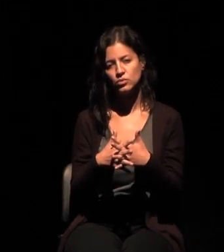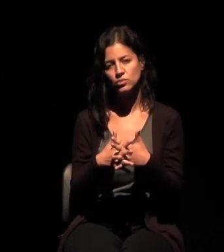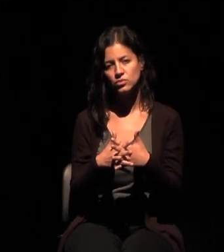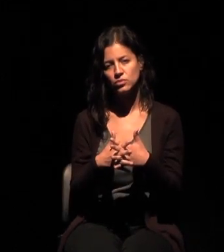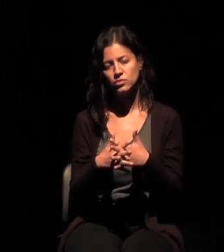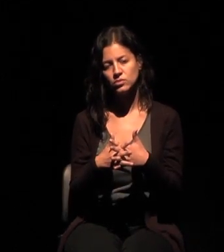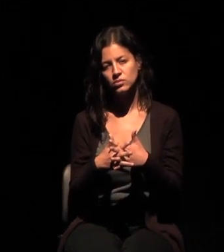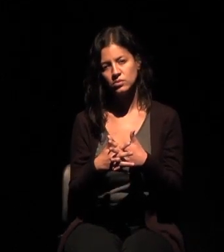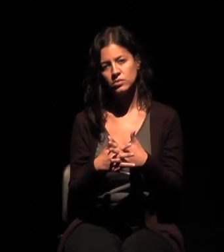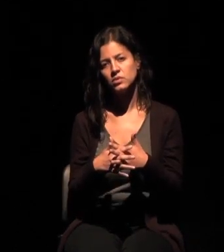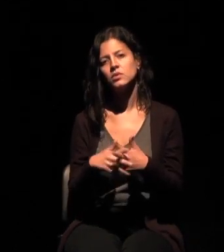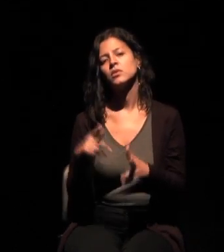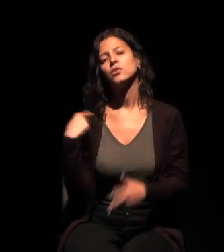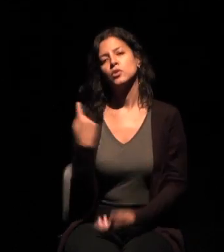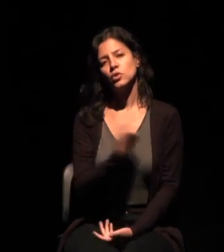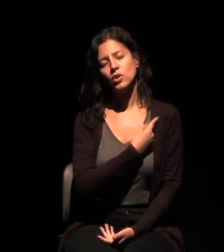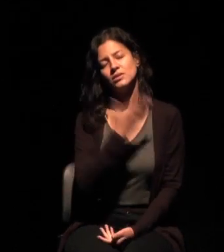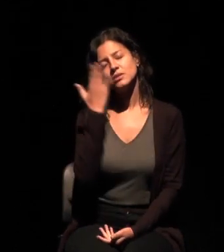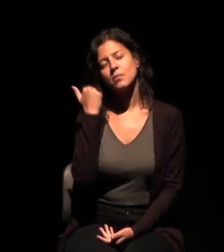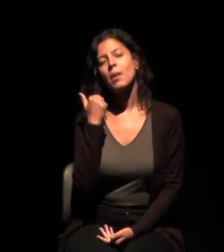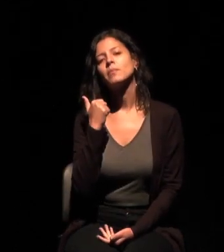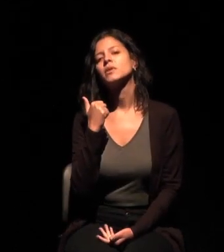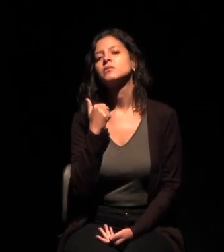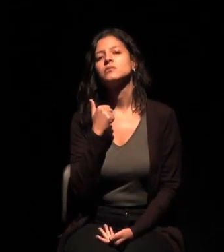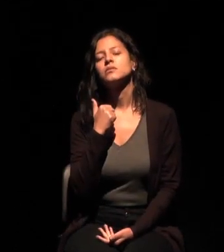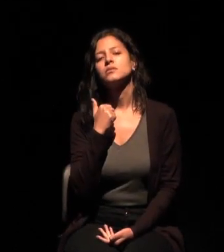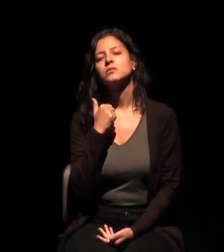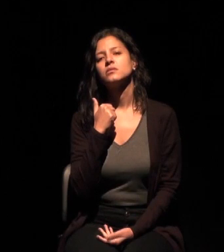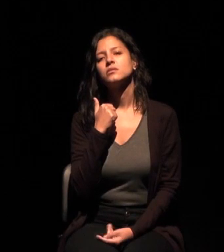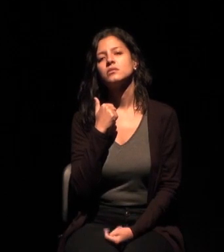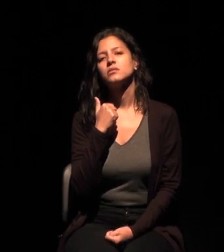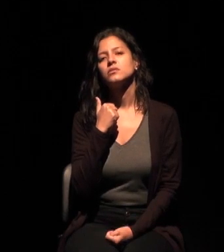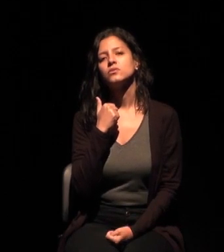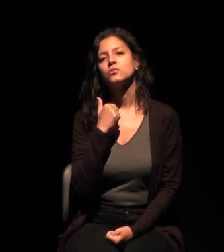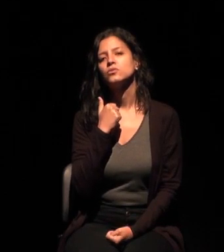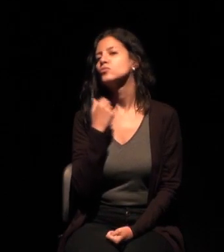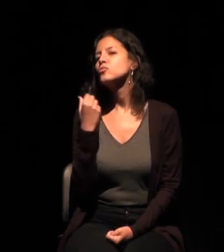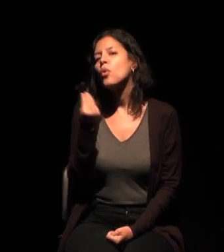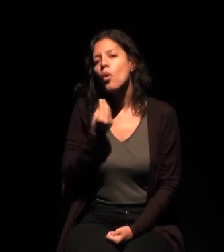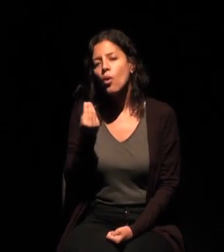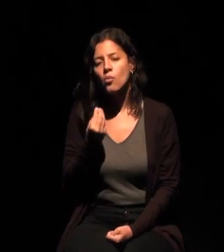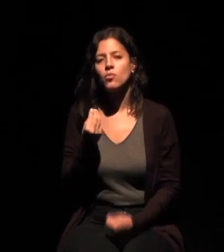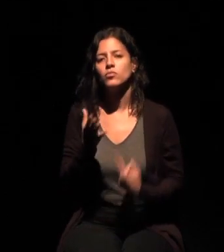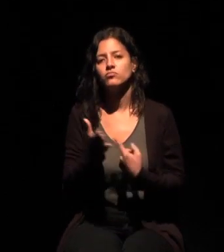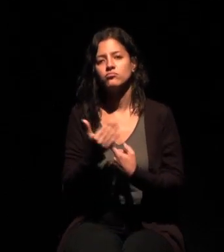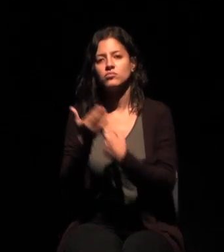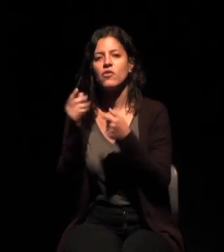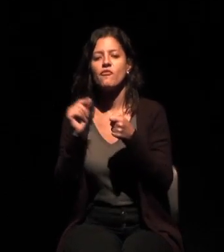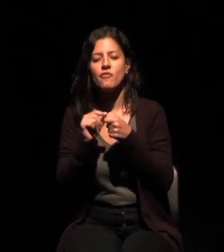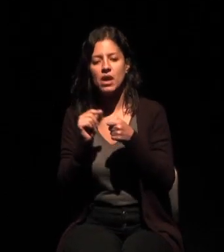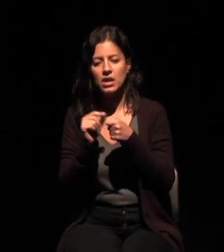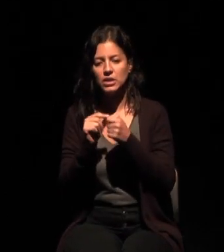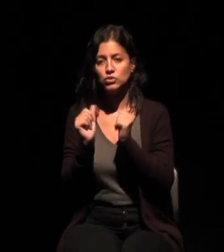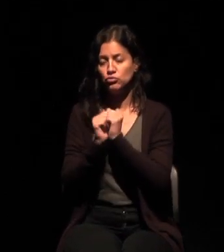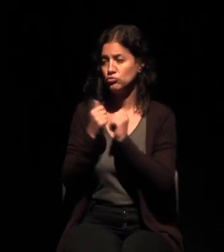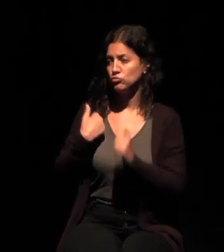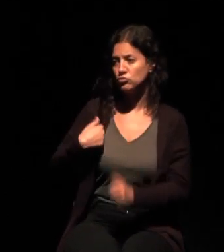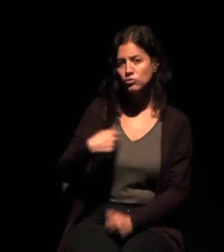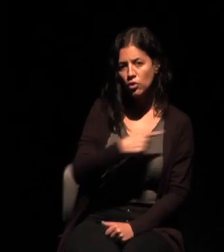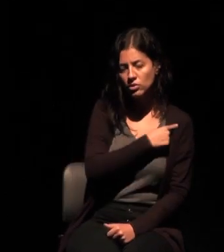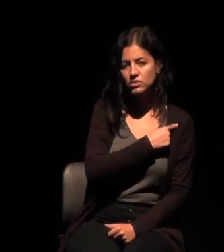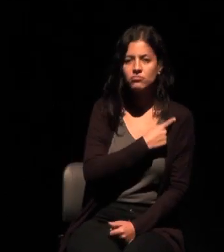de nós sabemos o que é feito com com as tecnologias e conosco com informação sobre nós